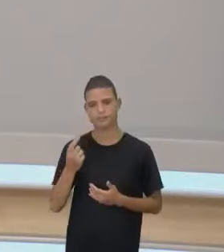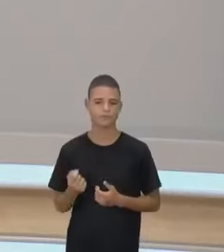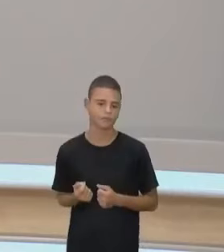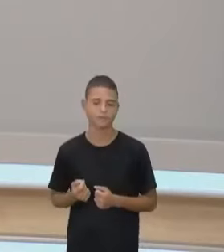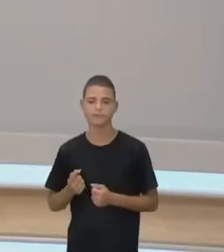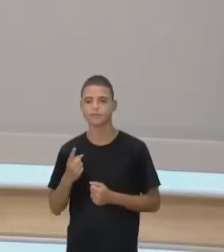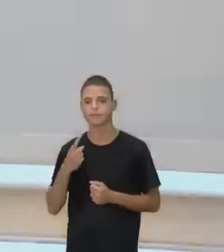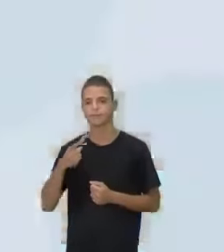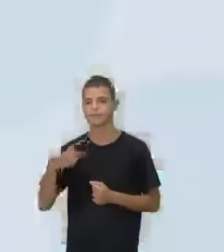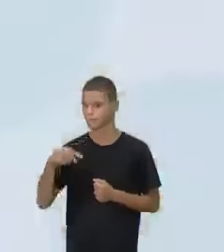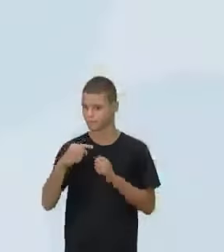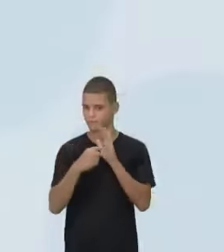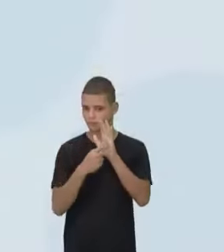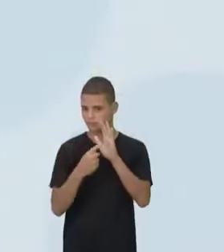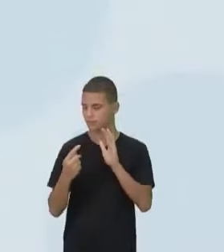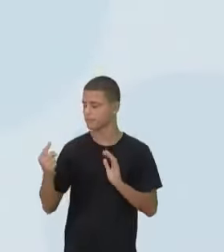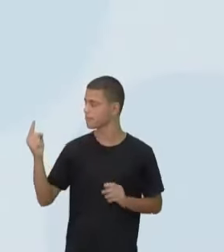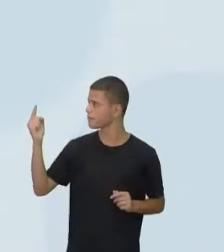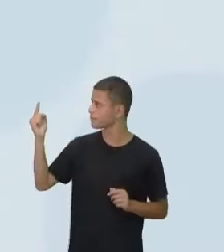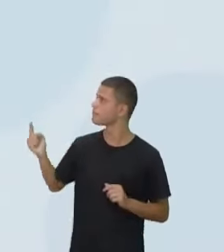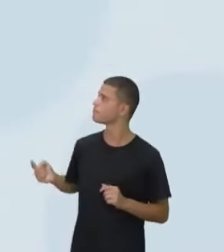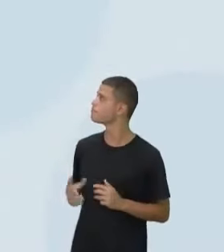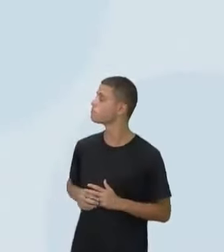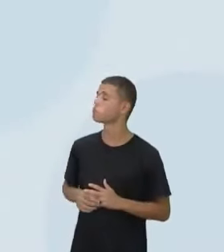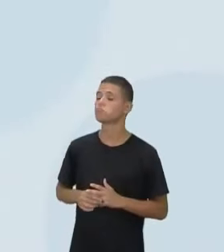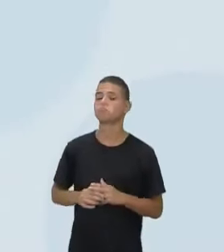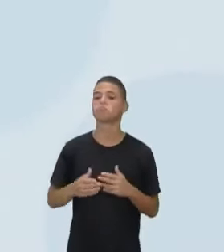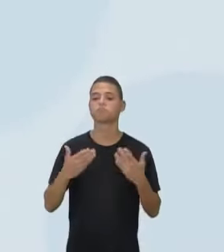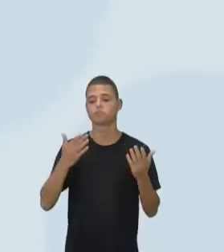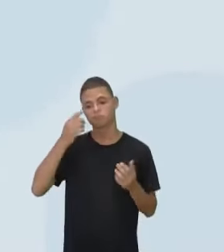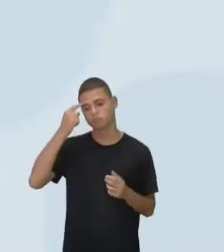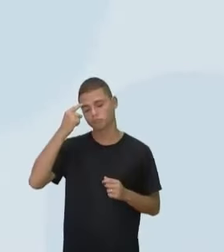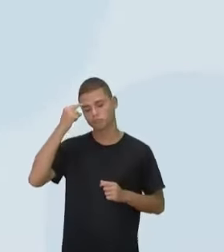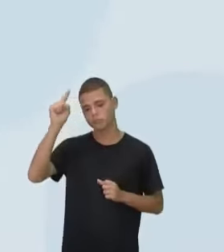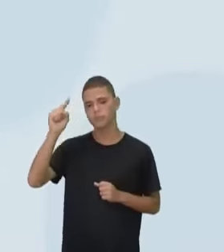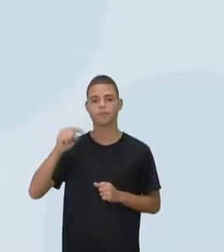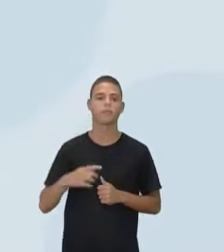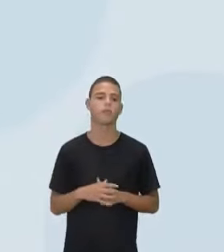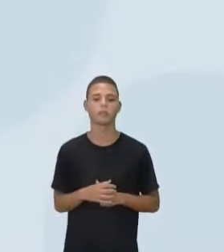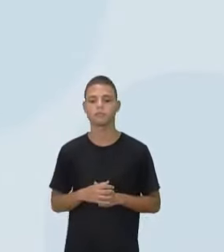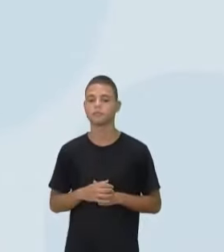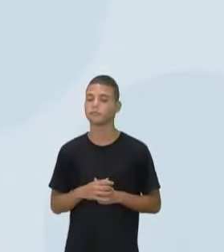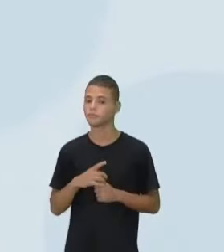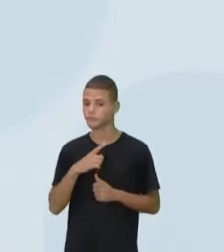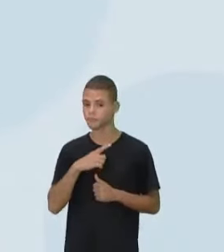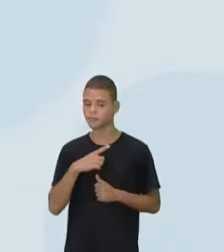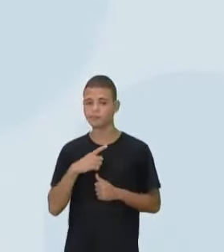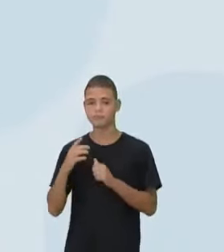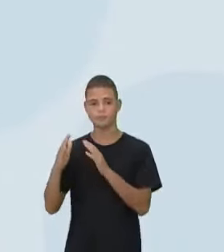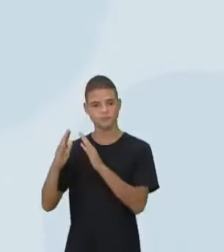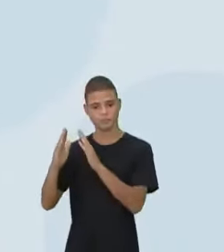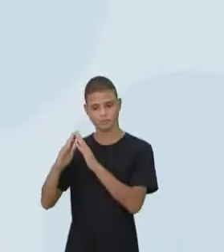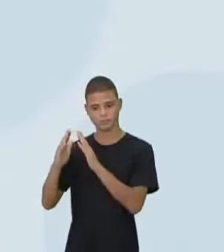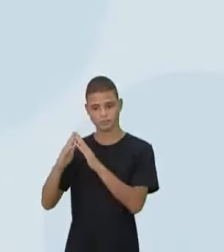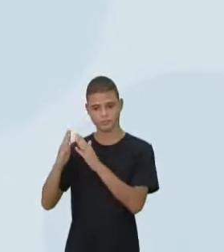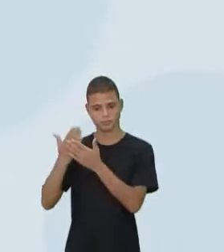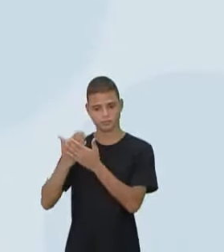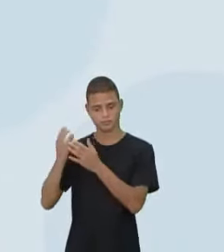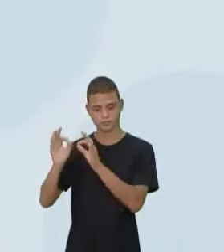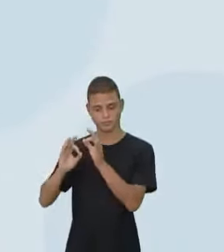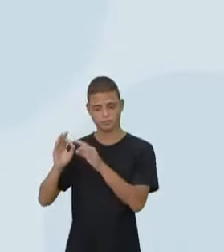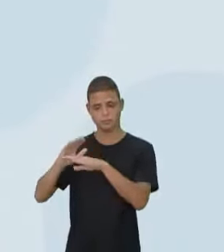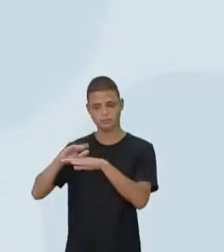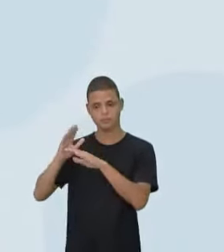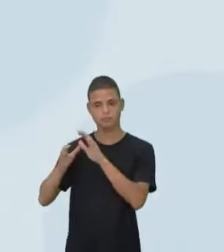onde a gente mostra aí para vocês qual que é a ideia, né? Então, a gente tem aqui que o programa Escola Mais Segura, ele foi criado